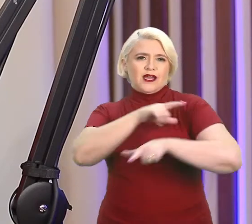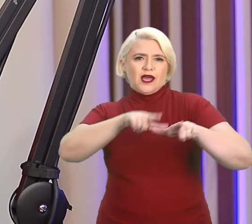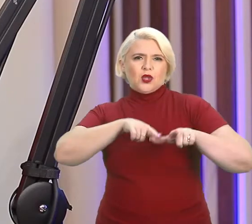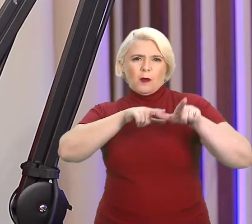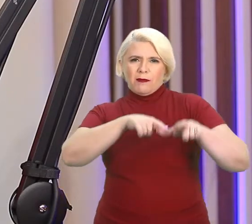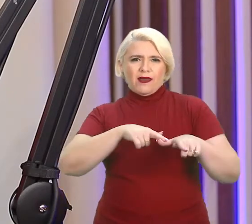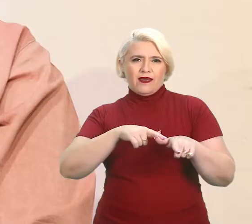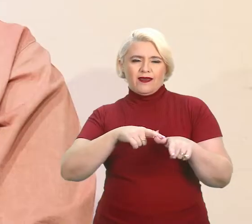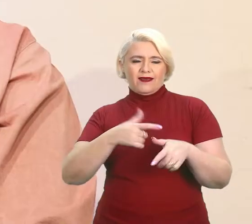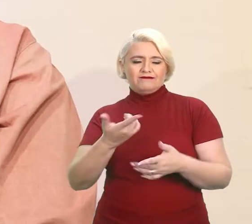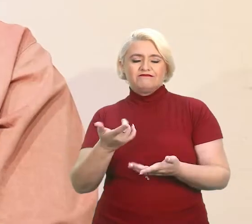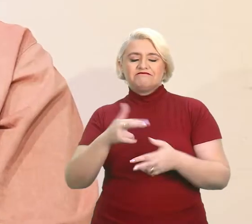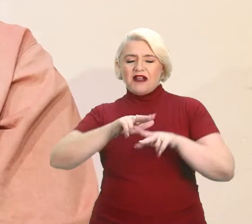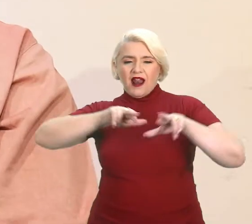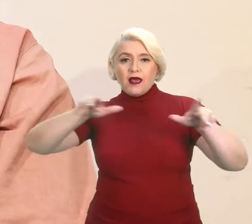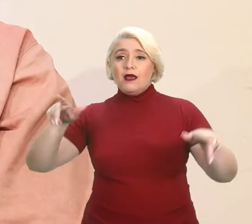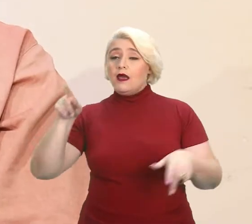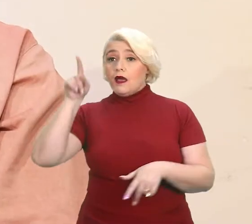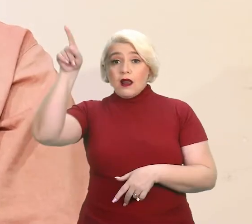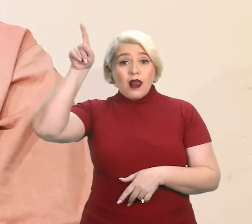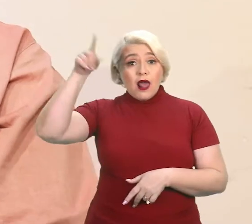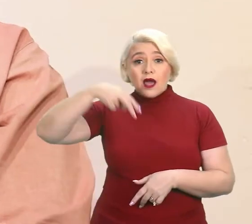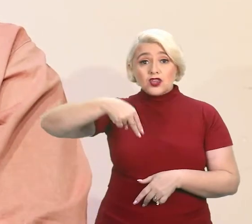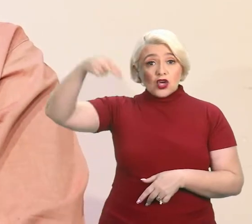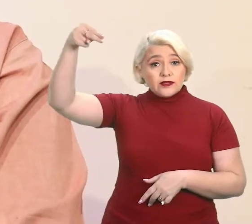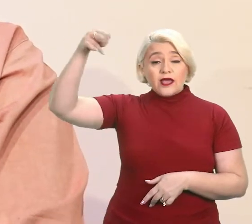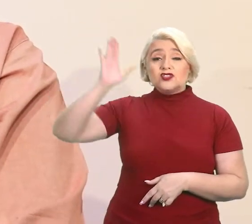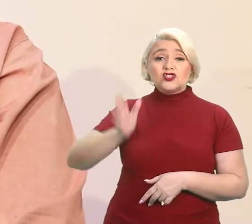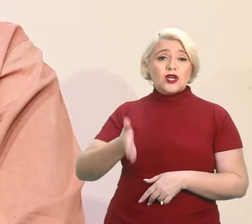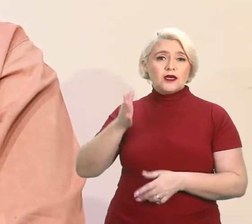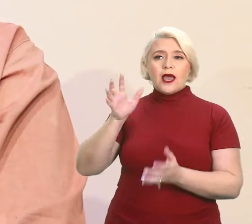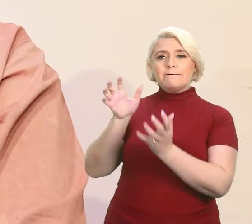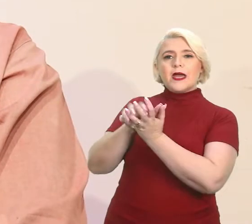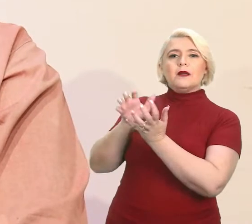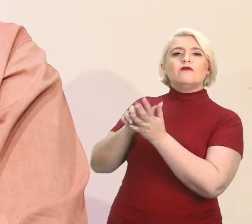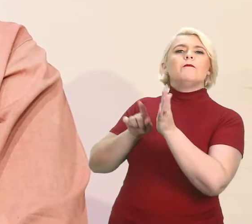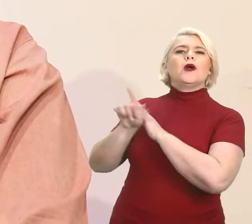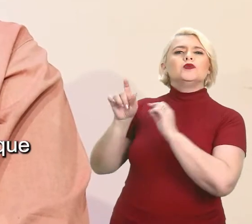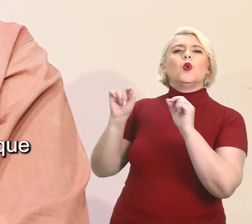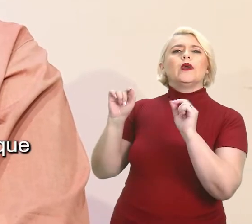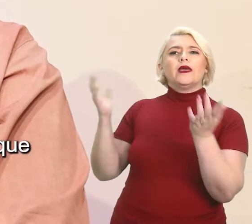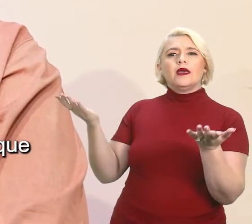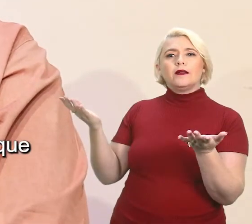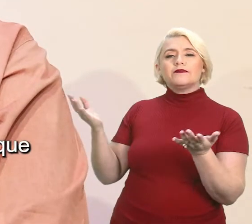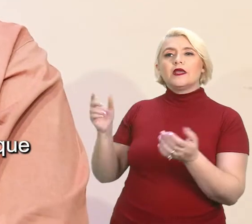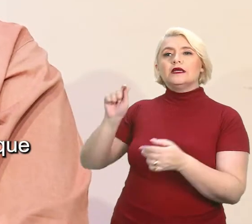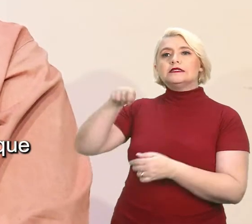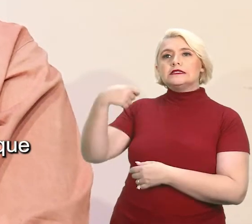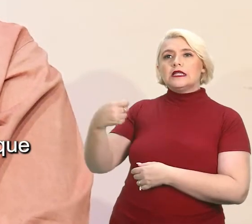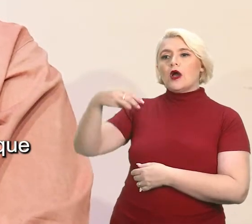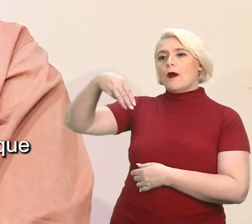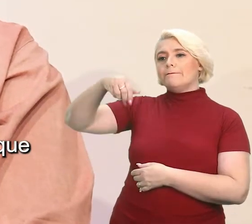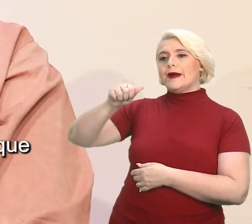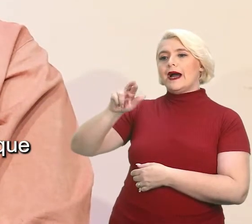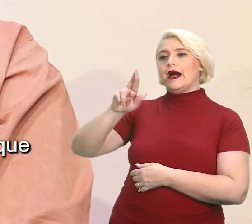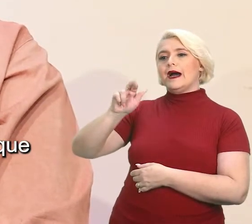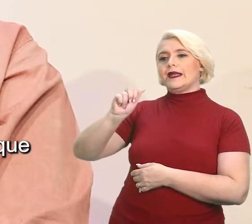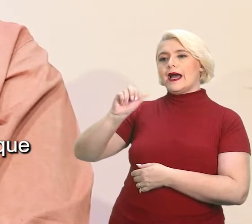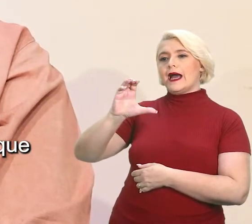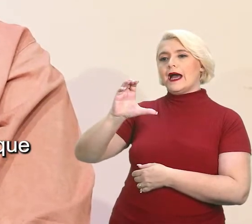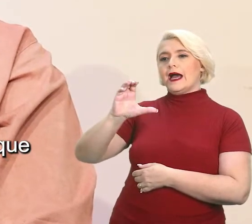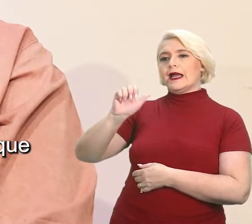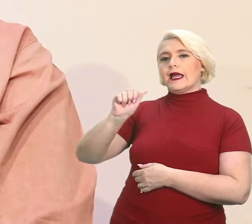um vocabulário corriqueiro para eles. Lá com o pessoal de Pernambuco, você vai perguntar... Faz pra mim o sinal de maracatu de